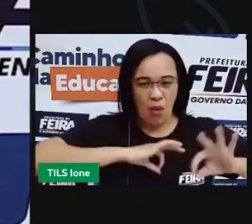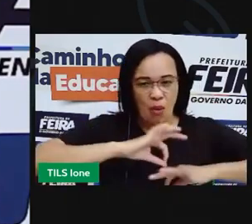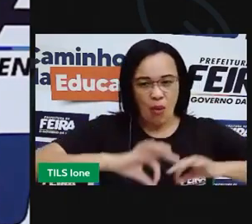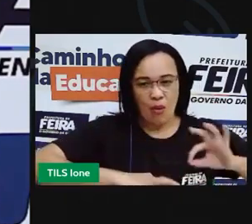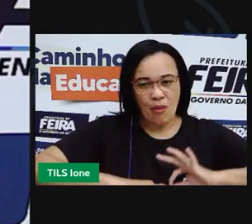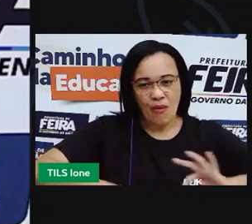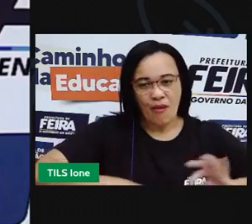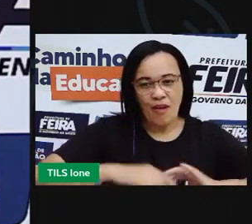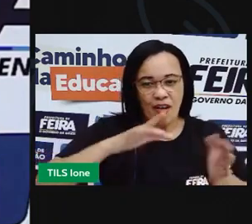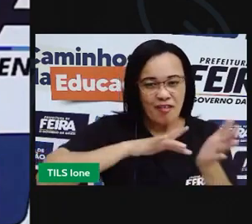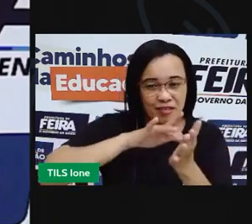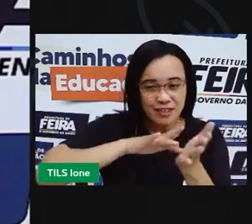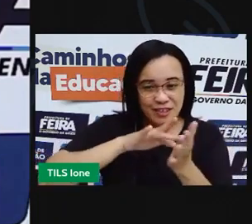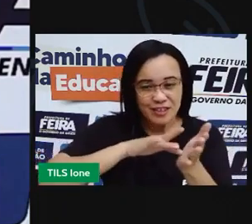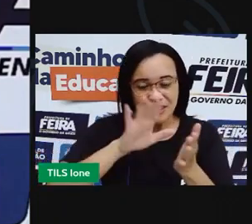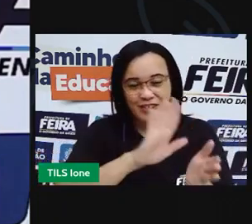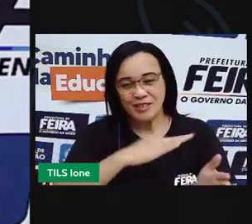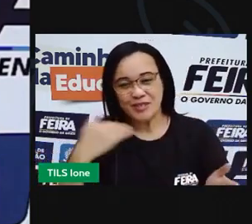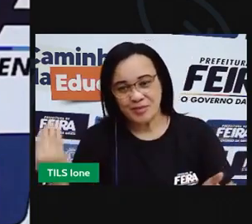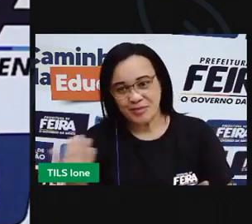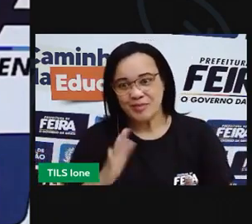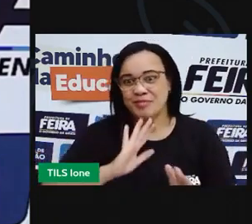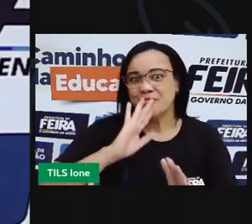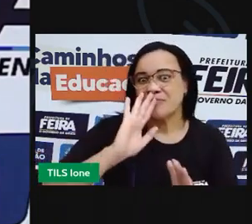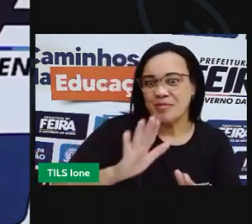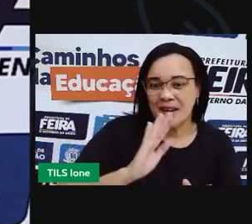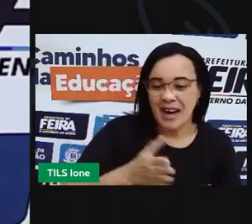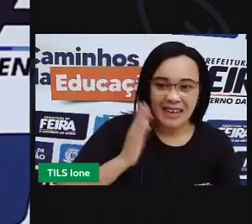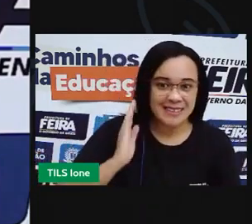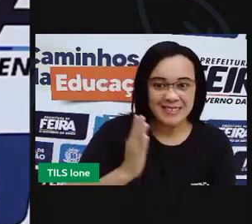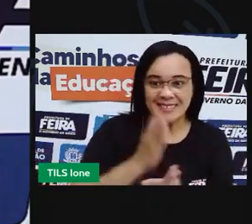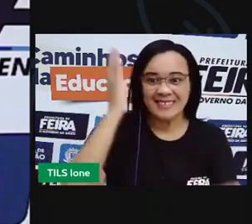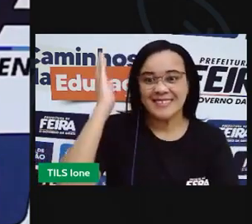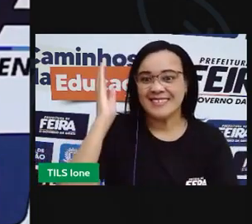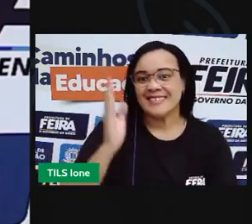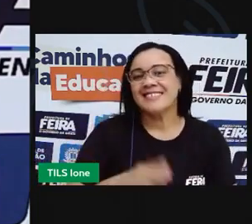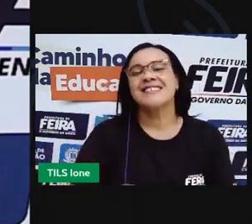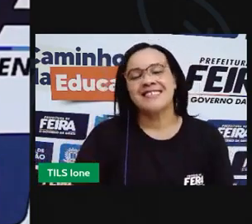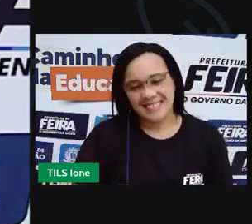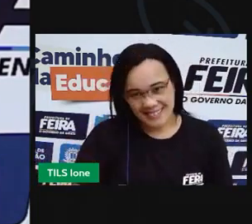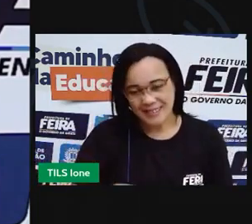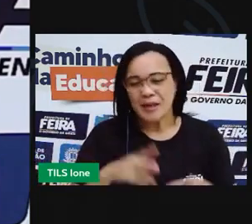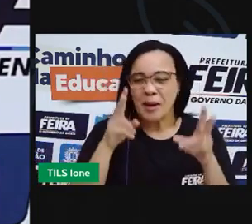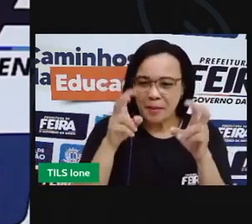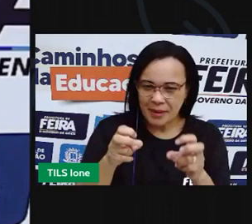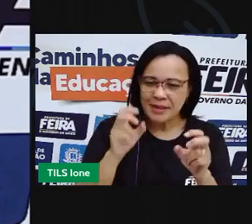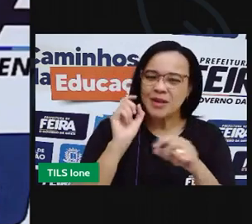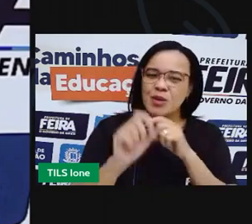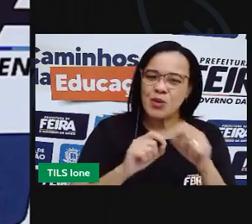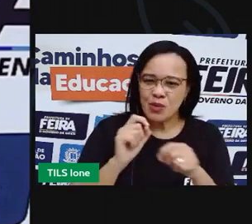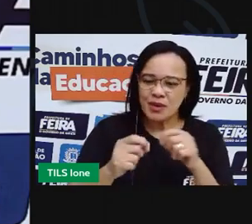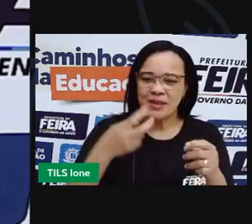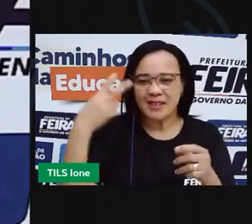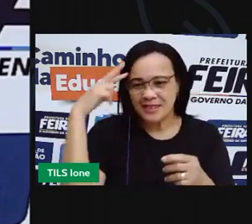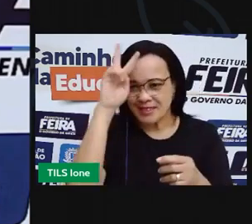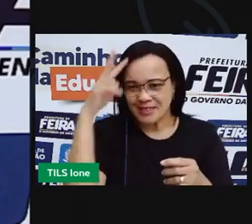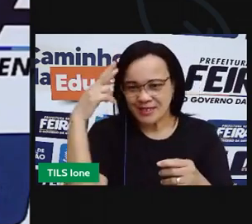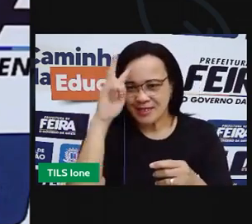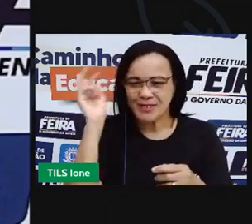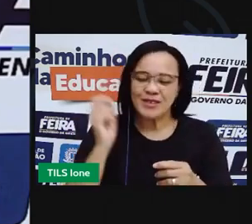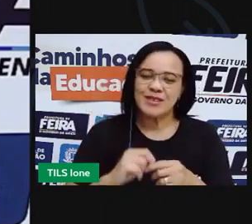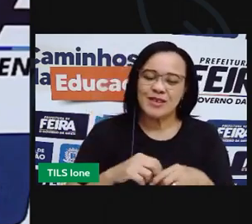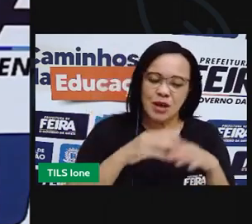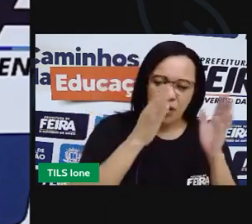fingiu de morta, mas ela foi descoberta por um urubu. Então a gente percebeu que aconteceu na história no